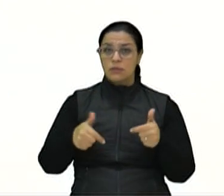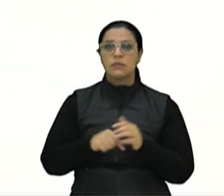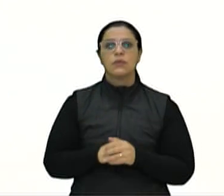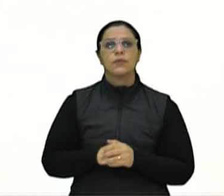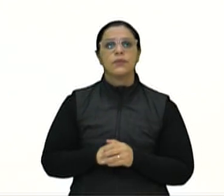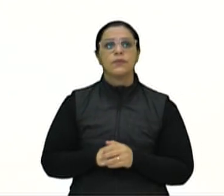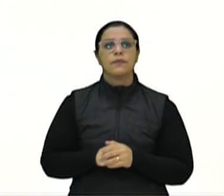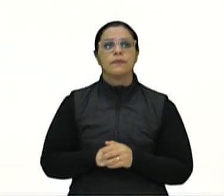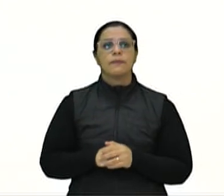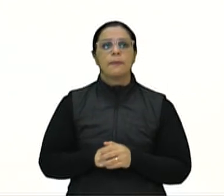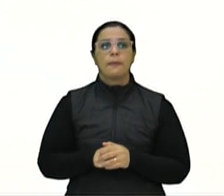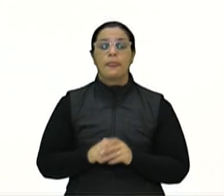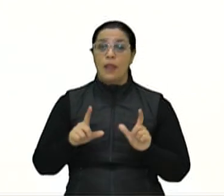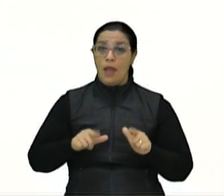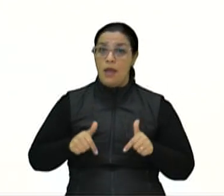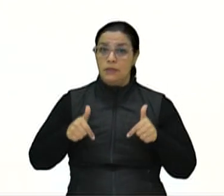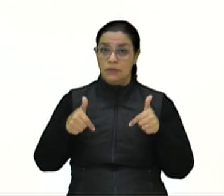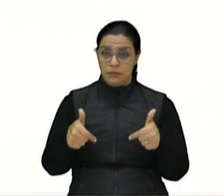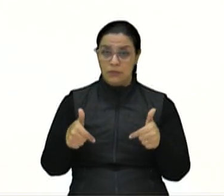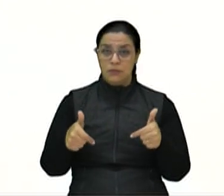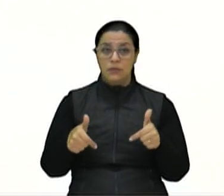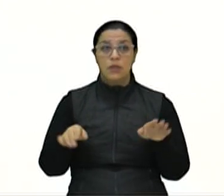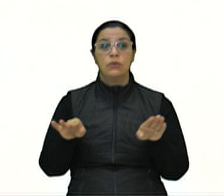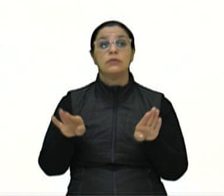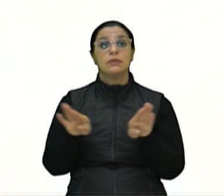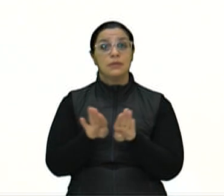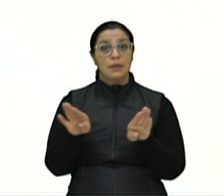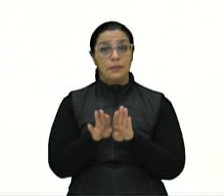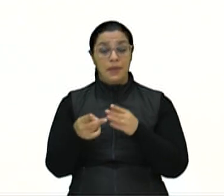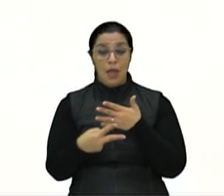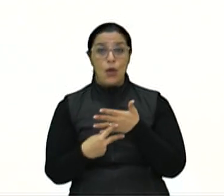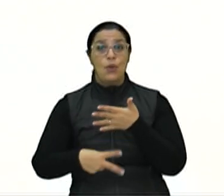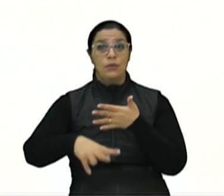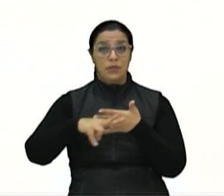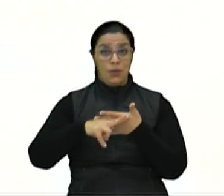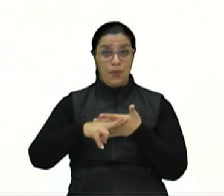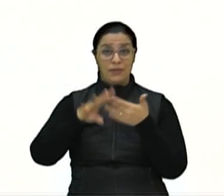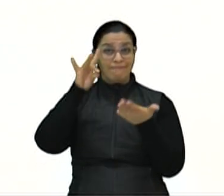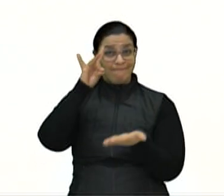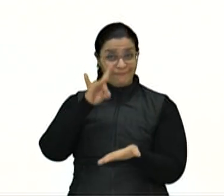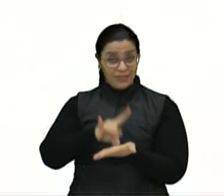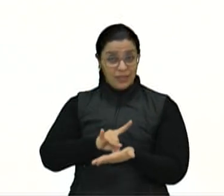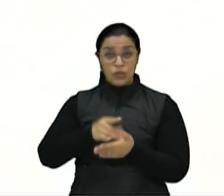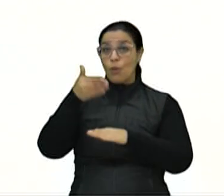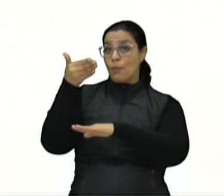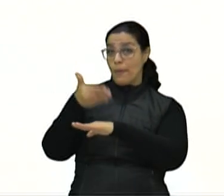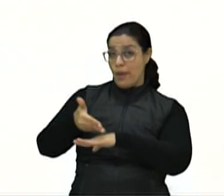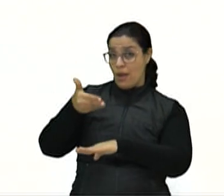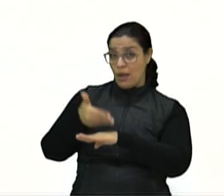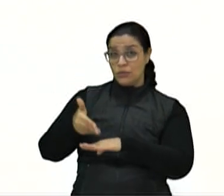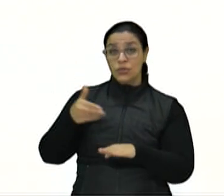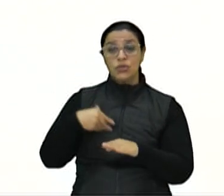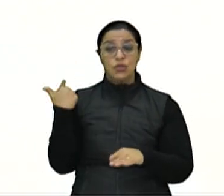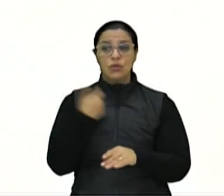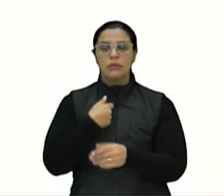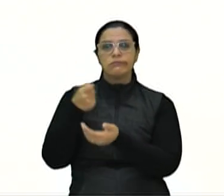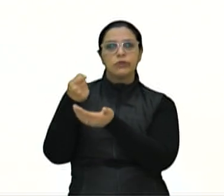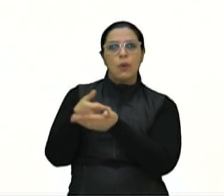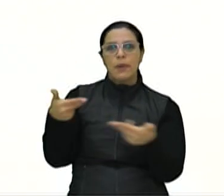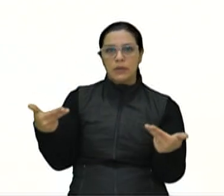feito, ou melhor, é o ato, efeito, fato ou prática de